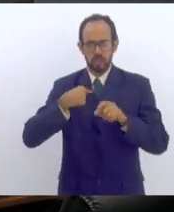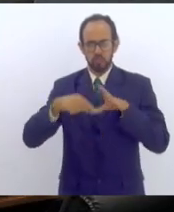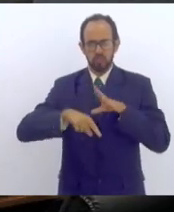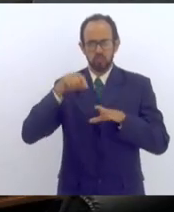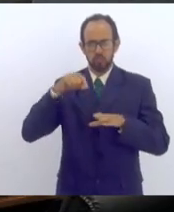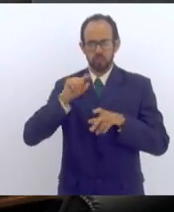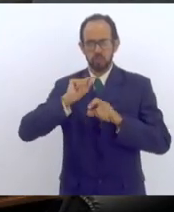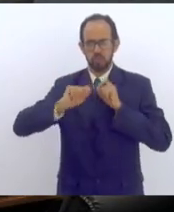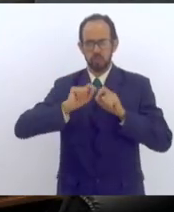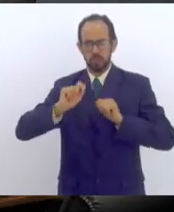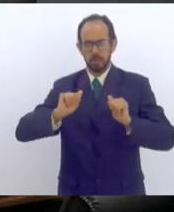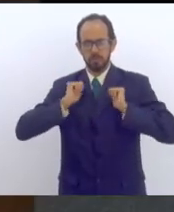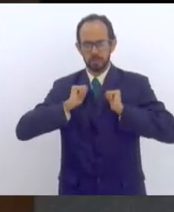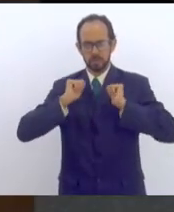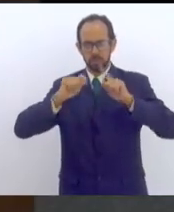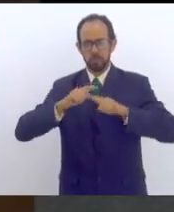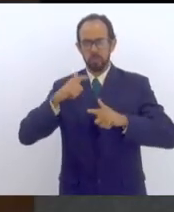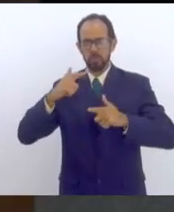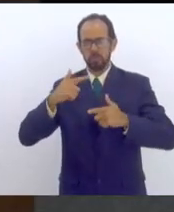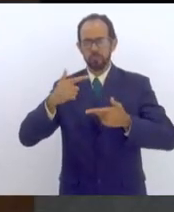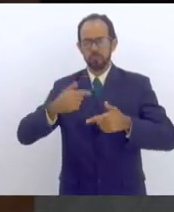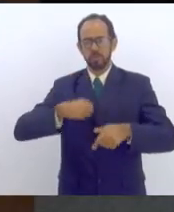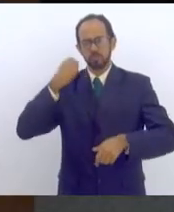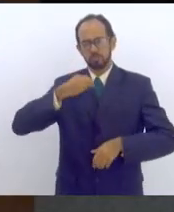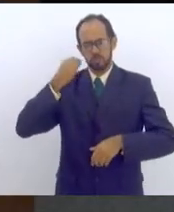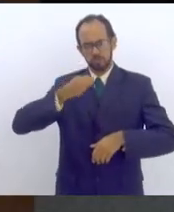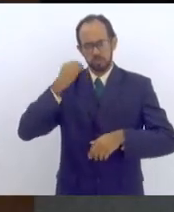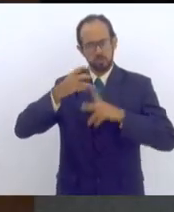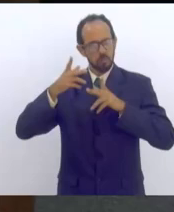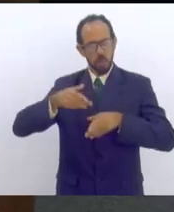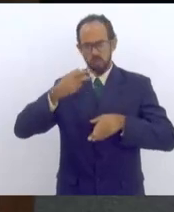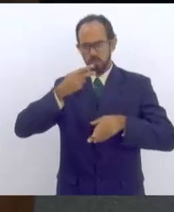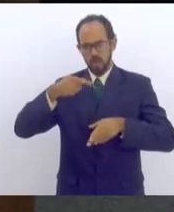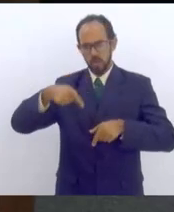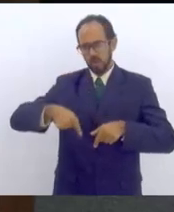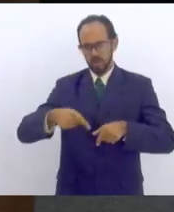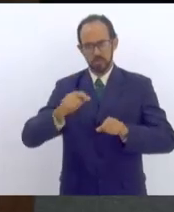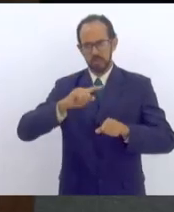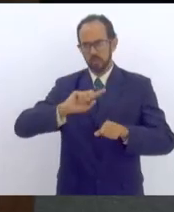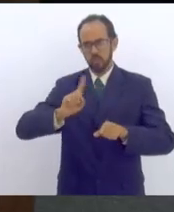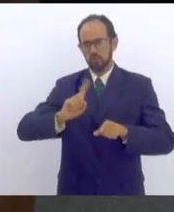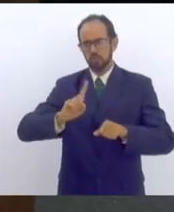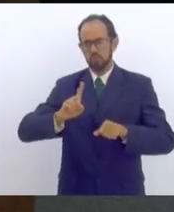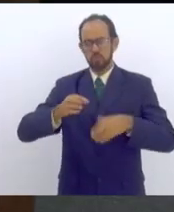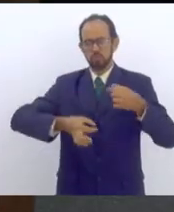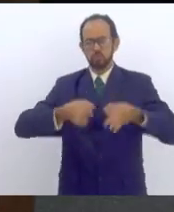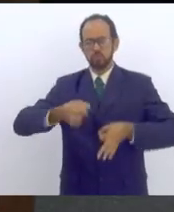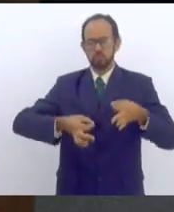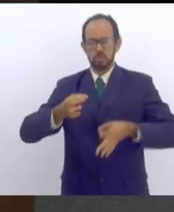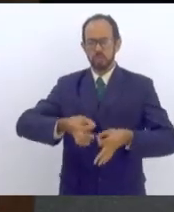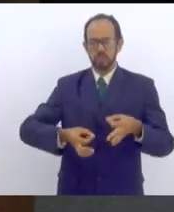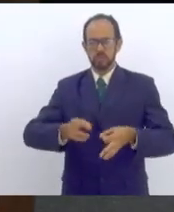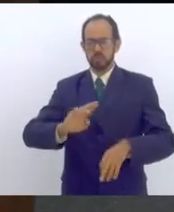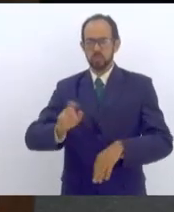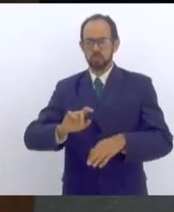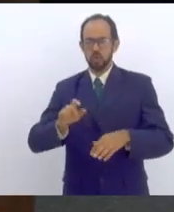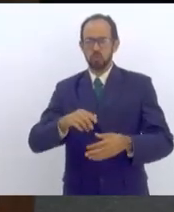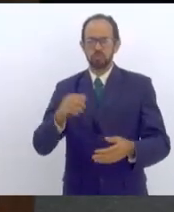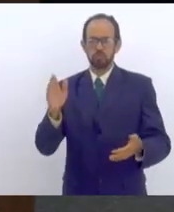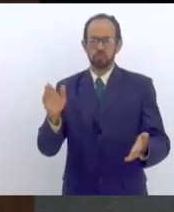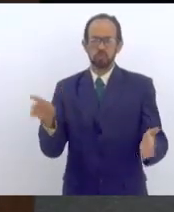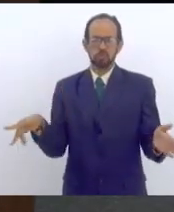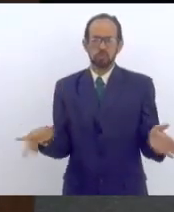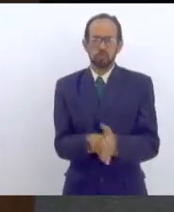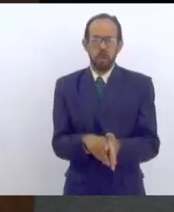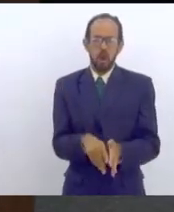pela abstenção, já pelos motivos aqui trazidos. Nós não somos juízes, nós não somos a justiça, nós